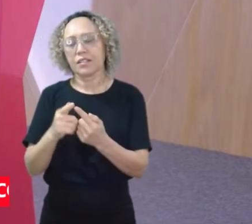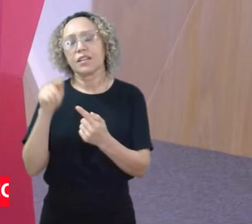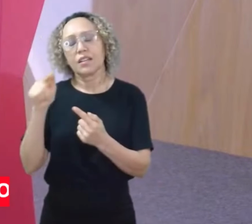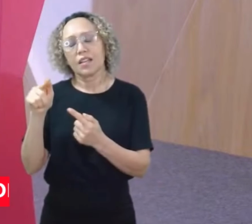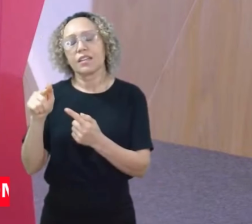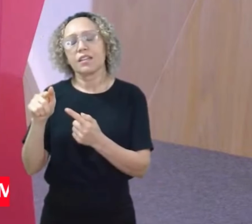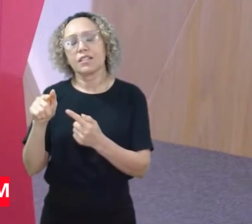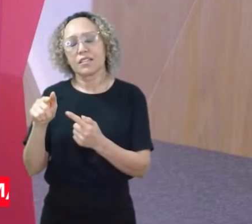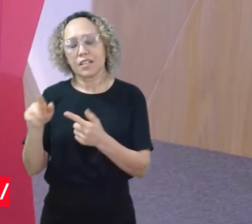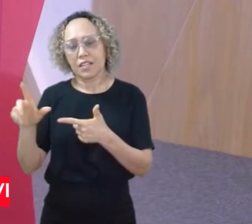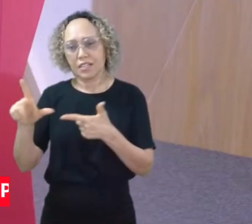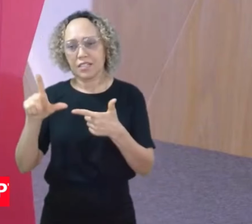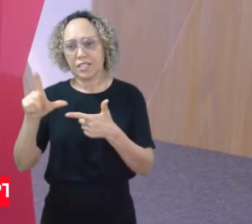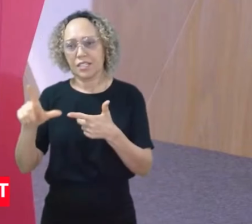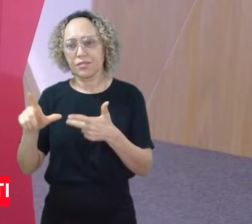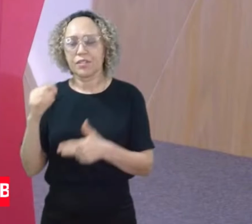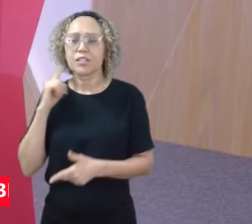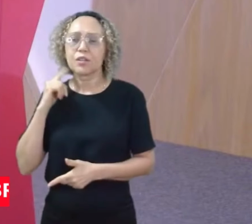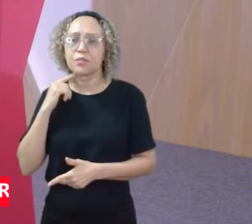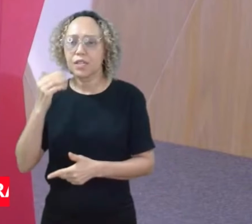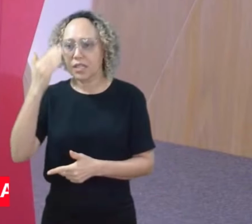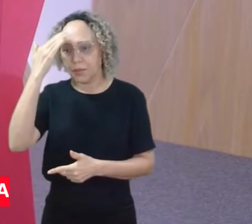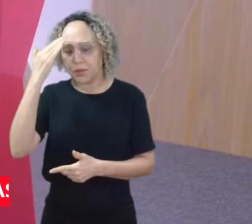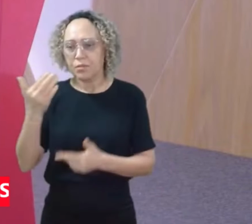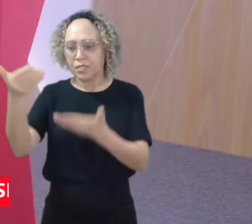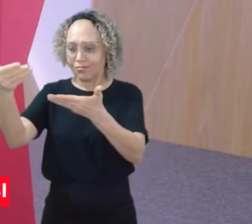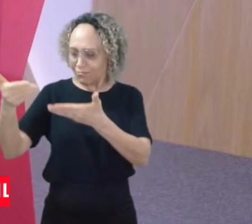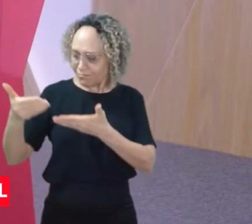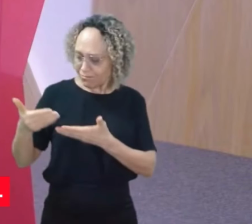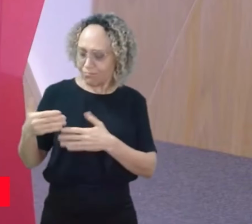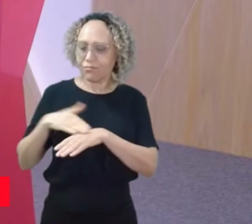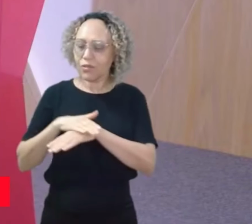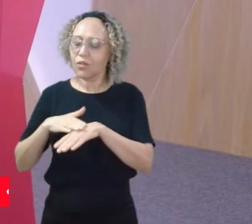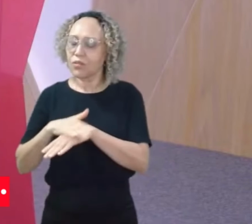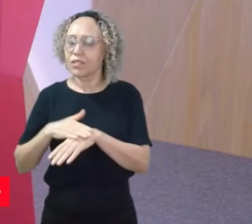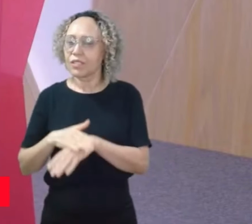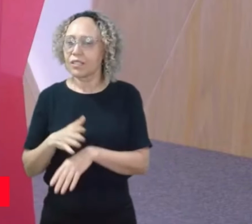Jornal PT Brasil. Muito obrigado por atender a gente e conversar com a gente, viu, Leninha?